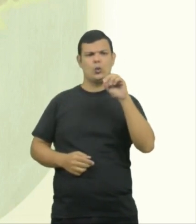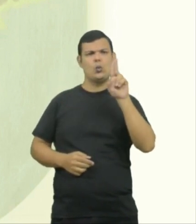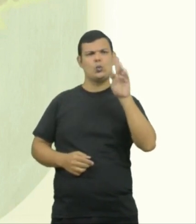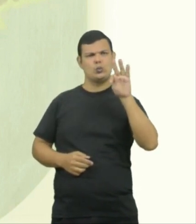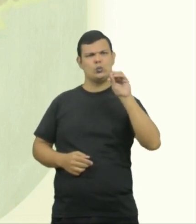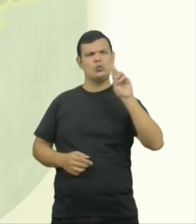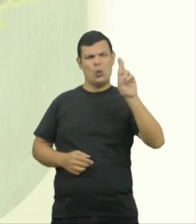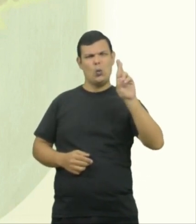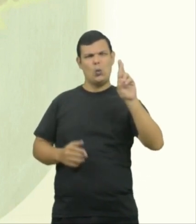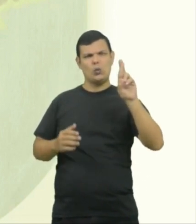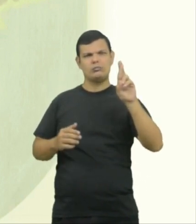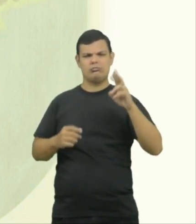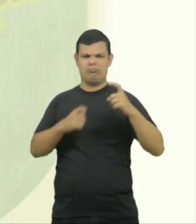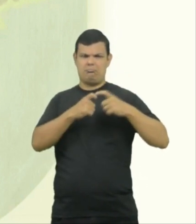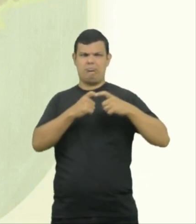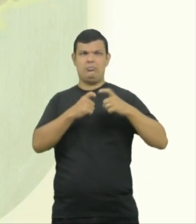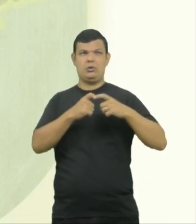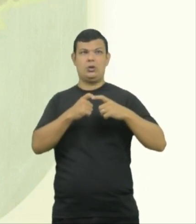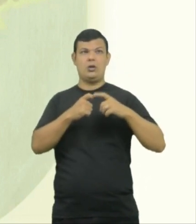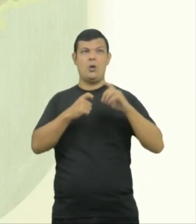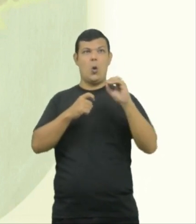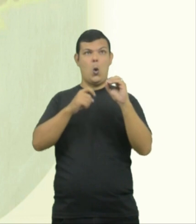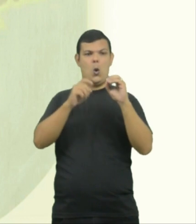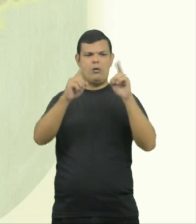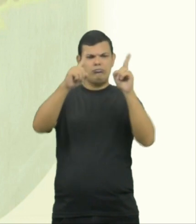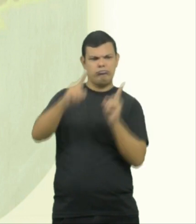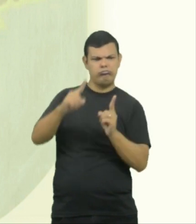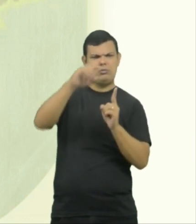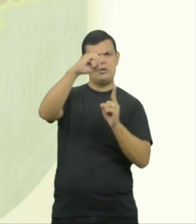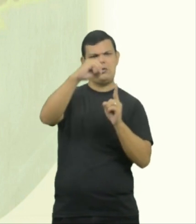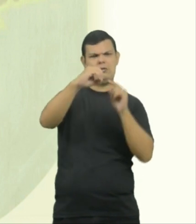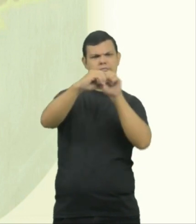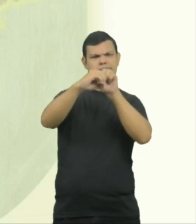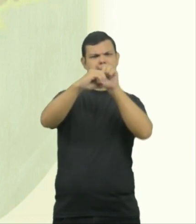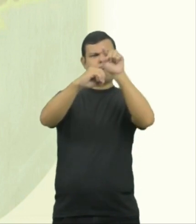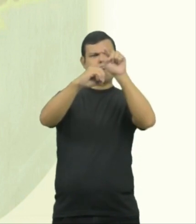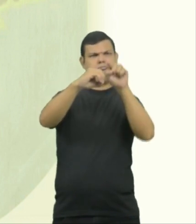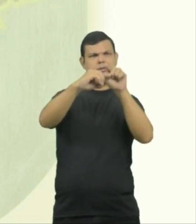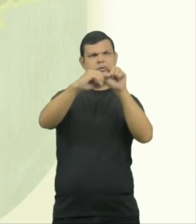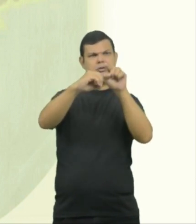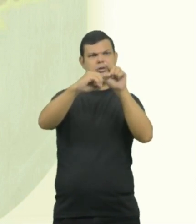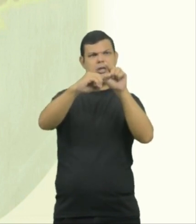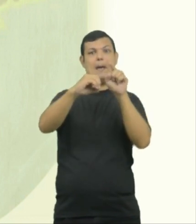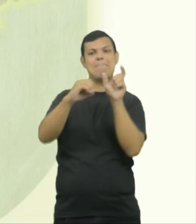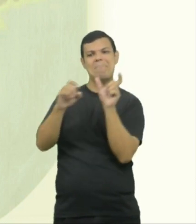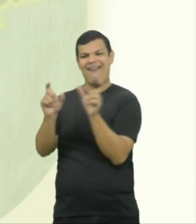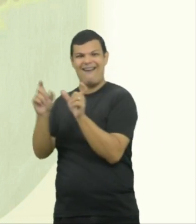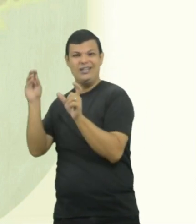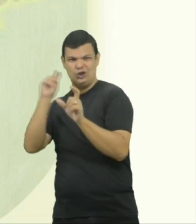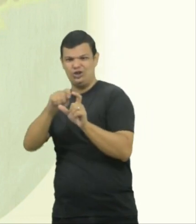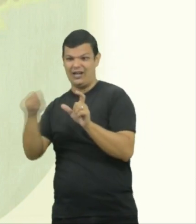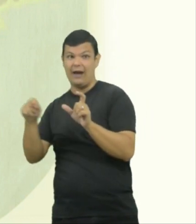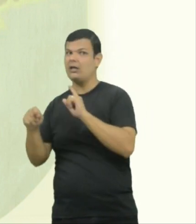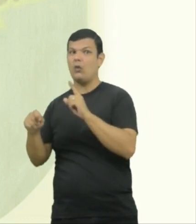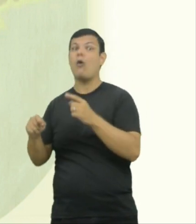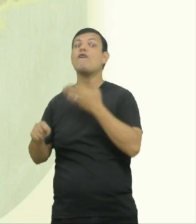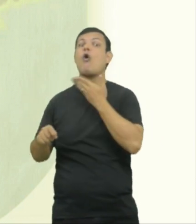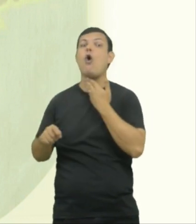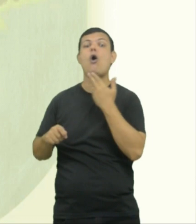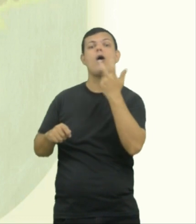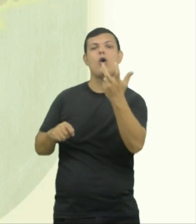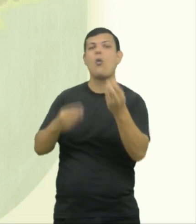falar corretamente o som das palavras, ou seja, de pronunciar corretamente as palavras. Veja aqui comigo como é que as palavras devem aparecer no